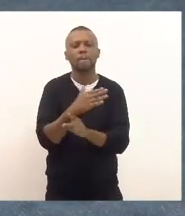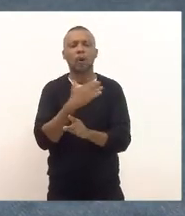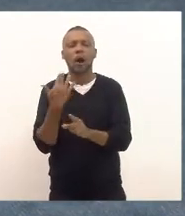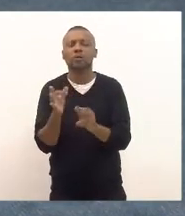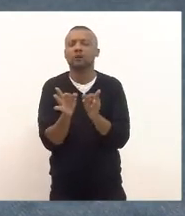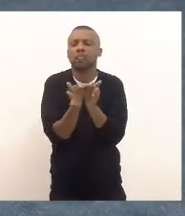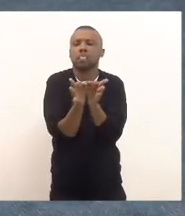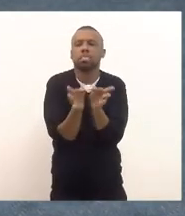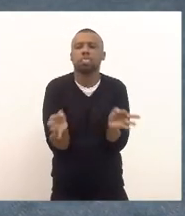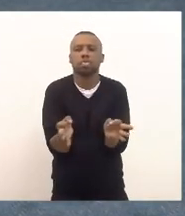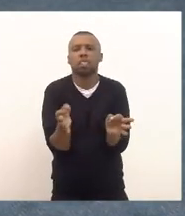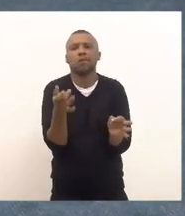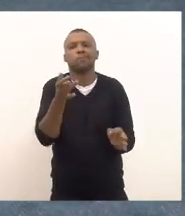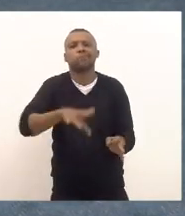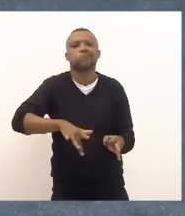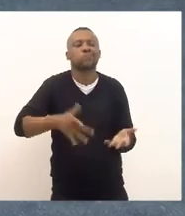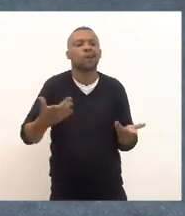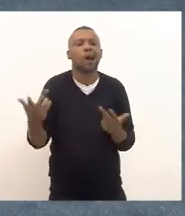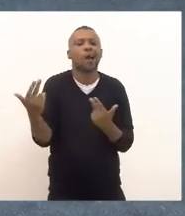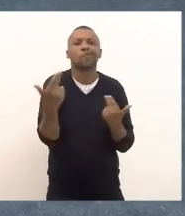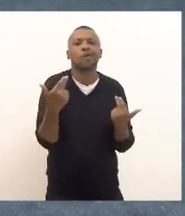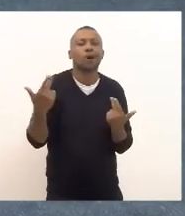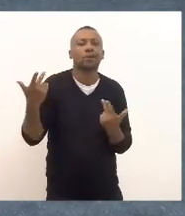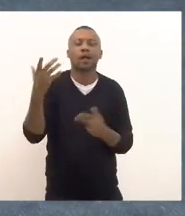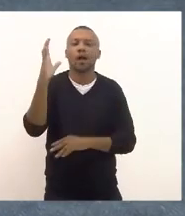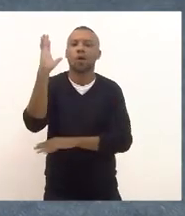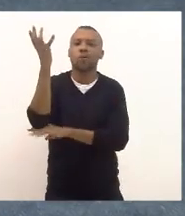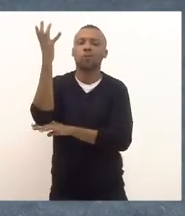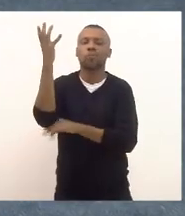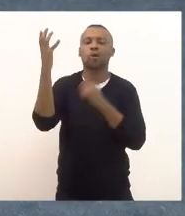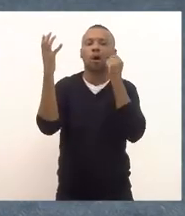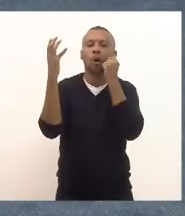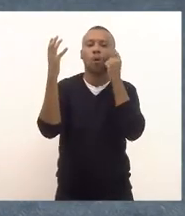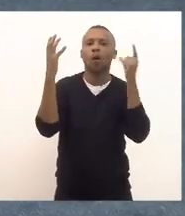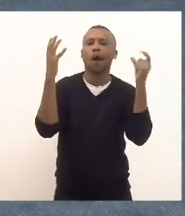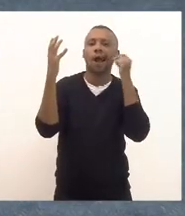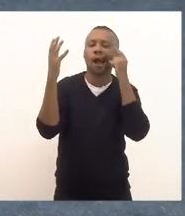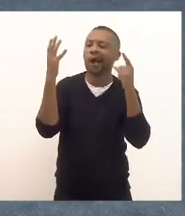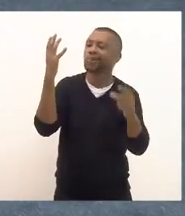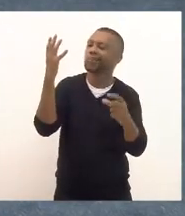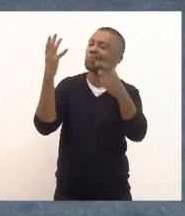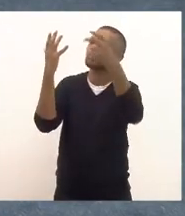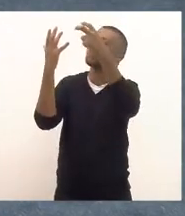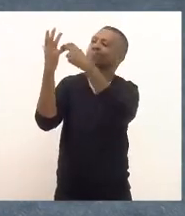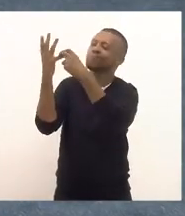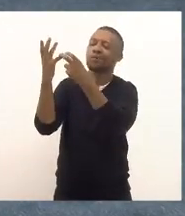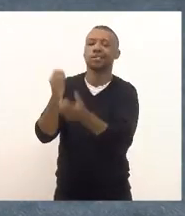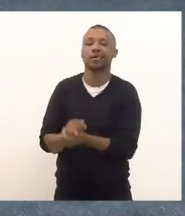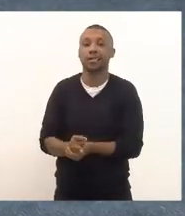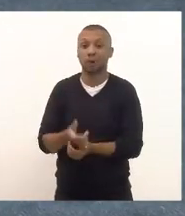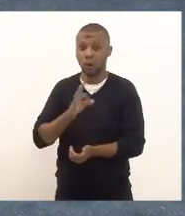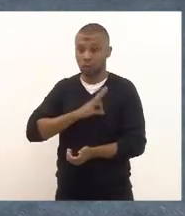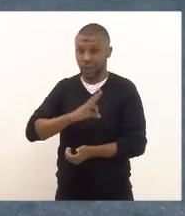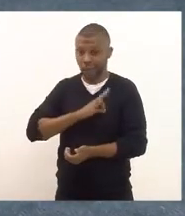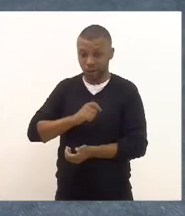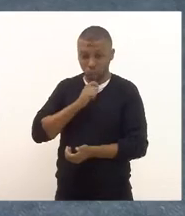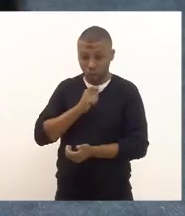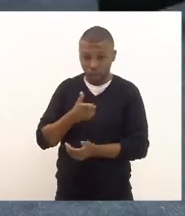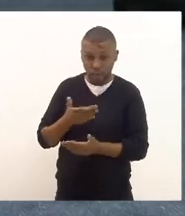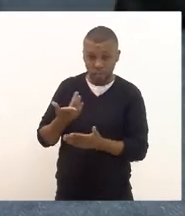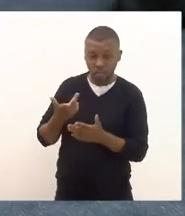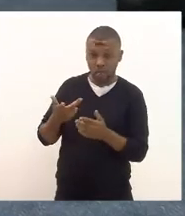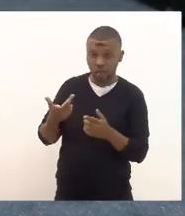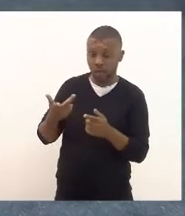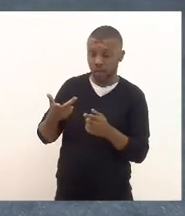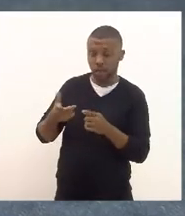analisada né que nem tirar um gato de uma árvore na então era um apoio sem perder o salário com a direita ao devido processo etc